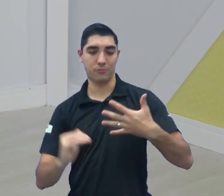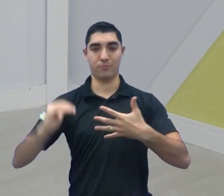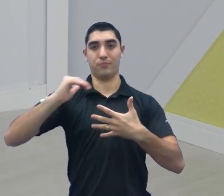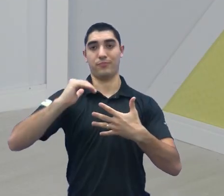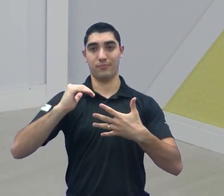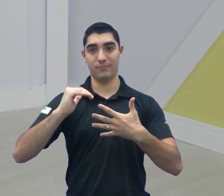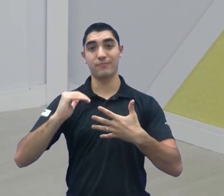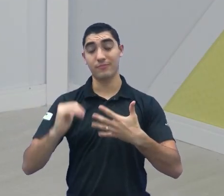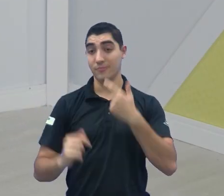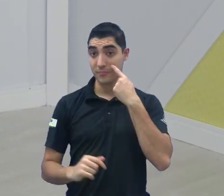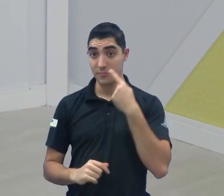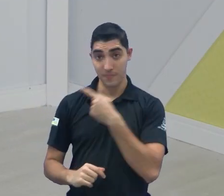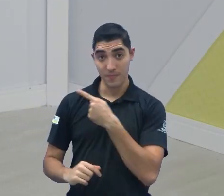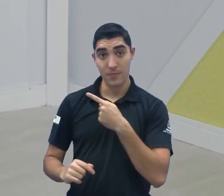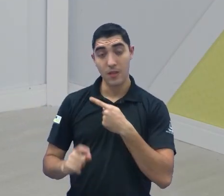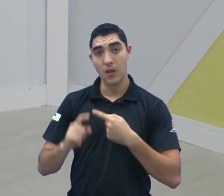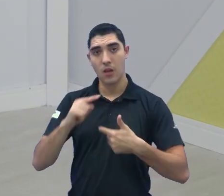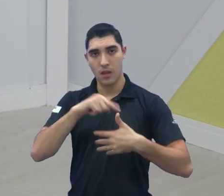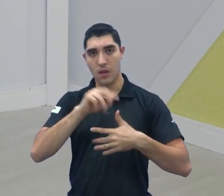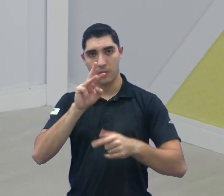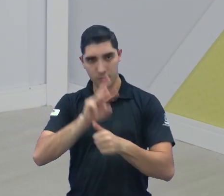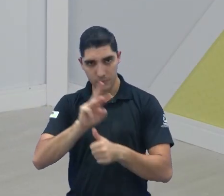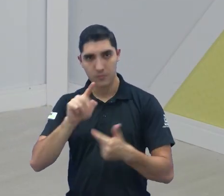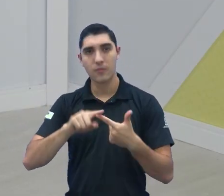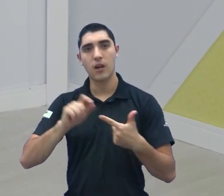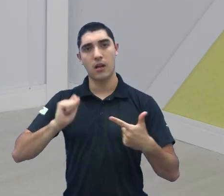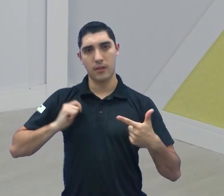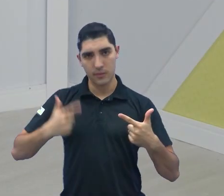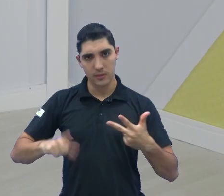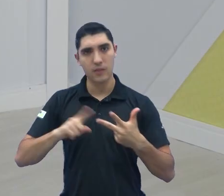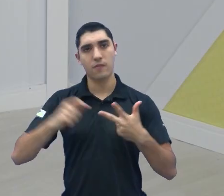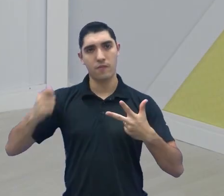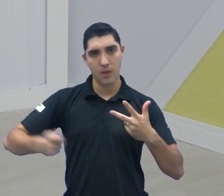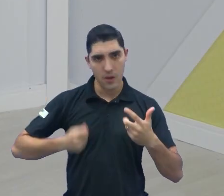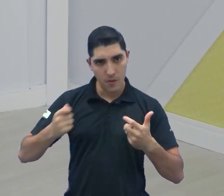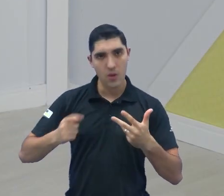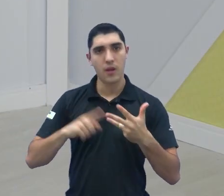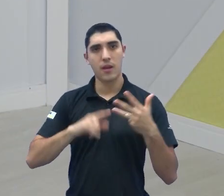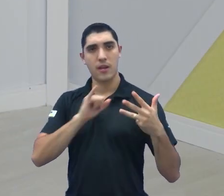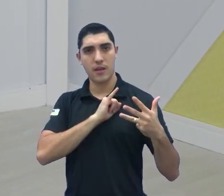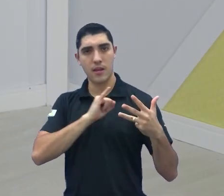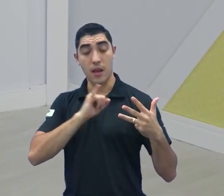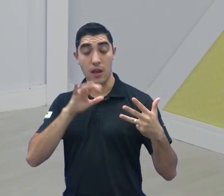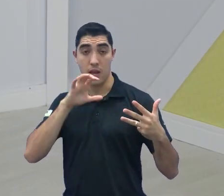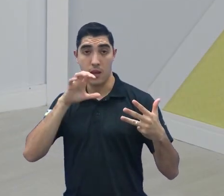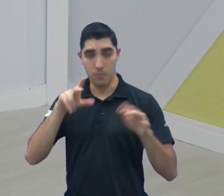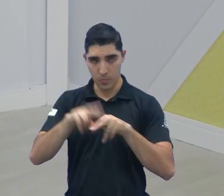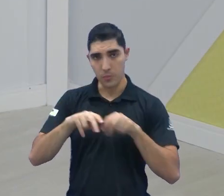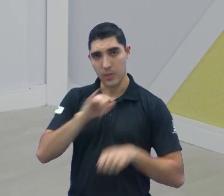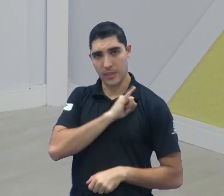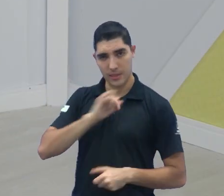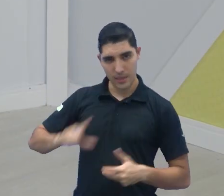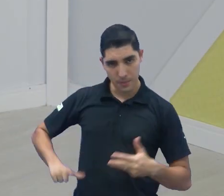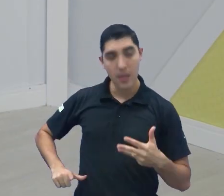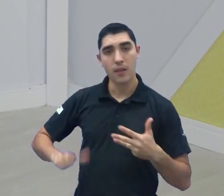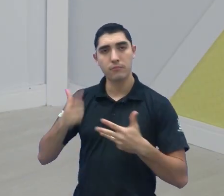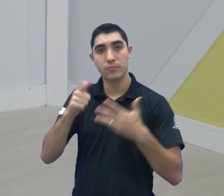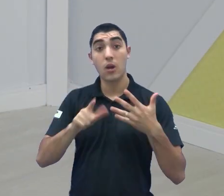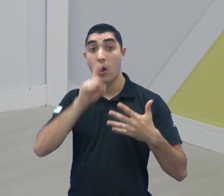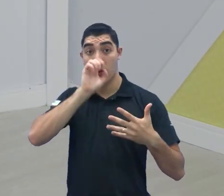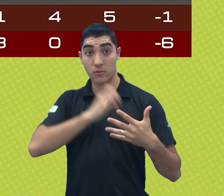ver que o São José, ali, ó, Água Santa, Linense, Ferroviária, Inter de Limeira, Sertãozinho, Ituano, Monte Azul e Votuporanguense, vira a tabela. São José aparece aqui, ó,